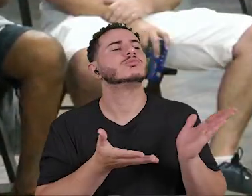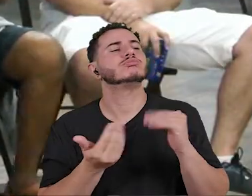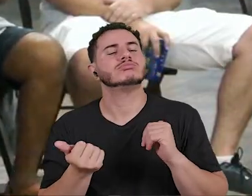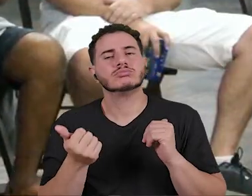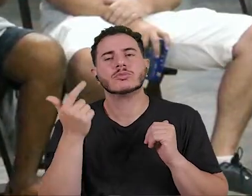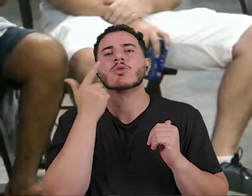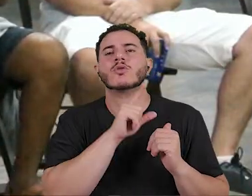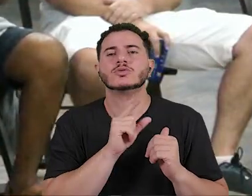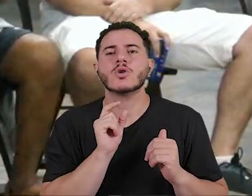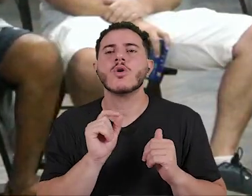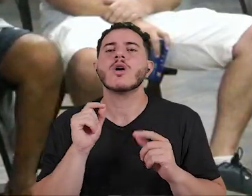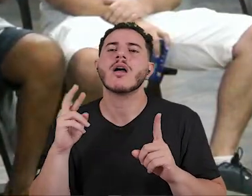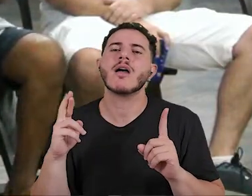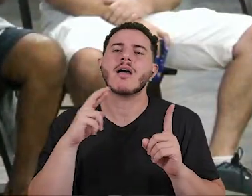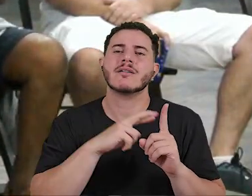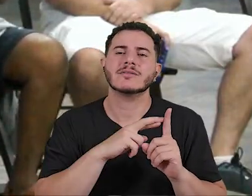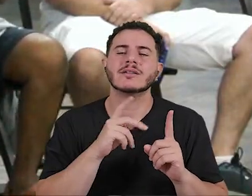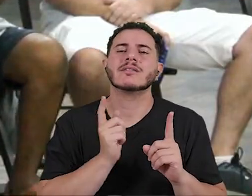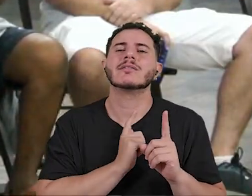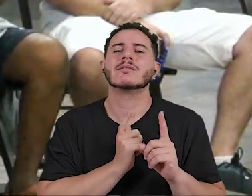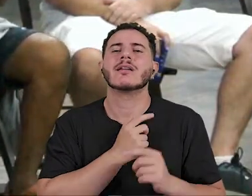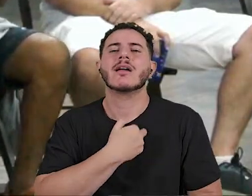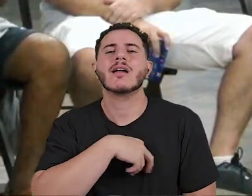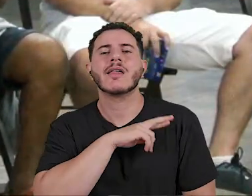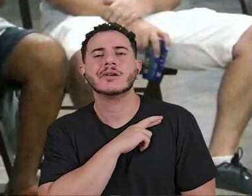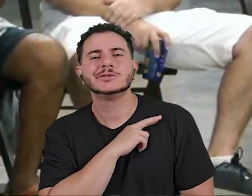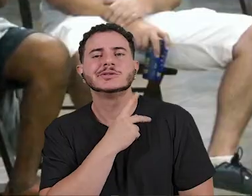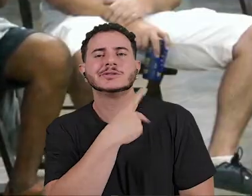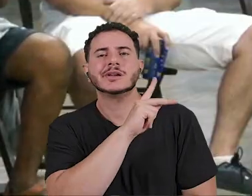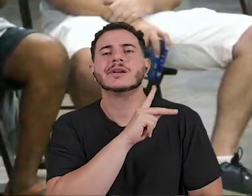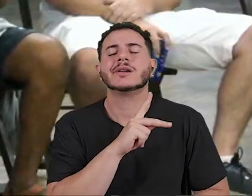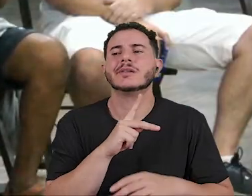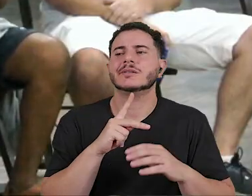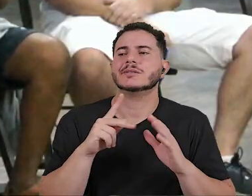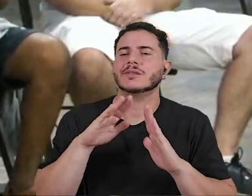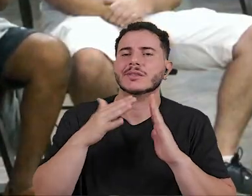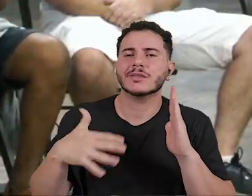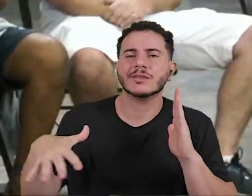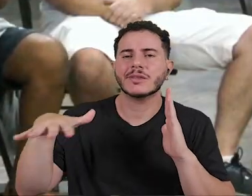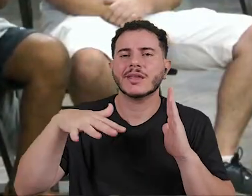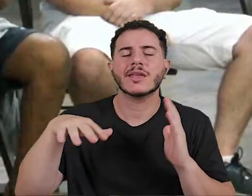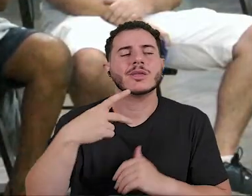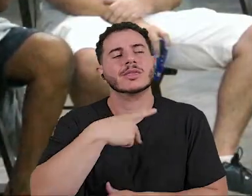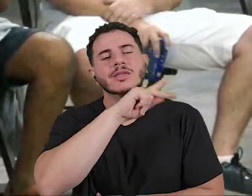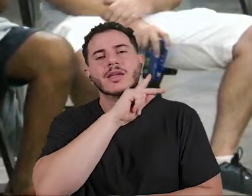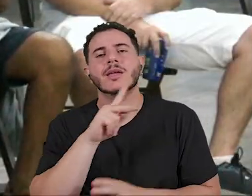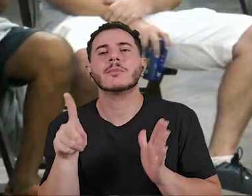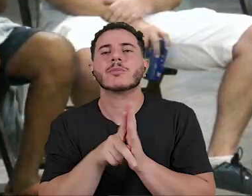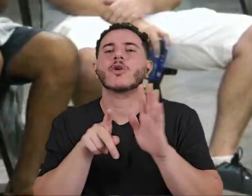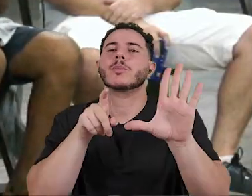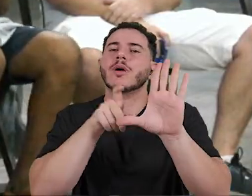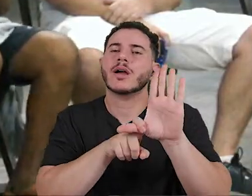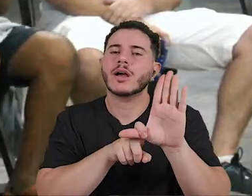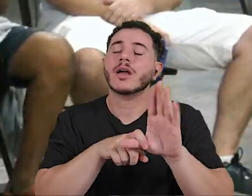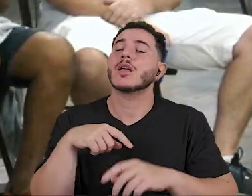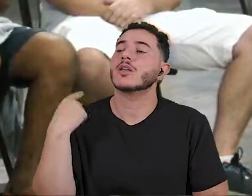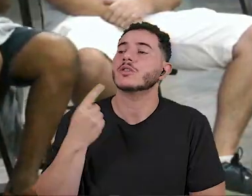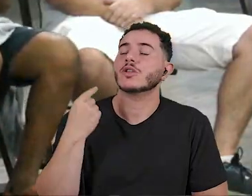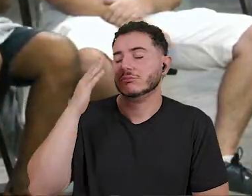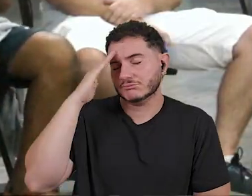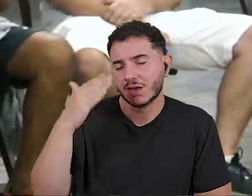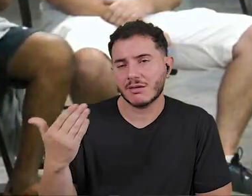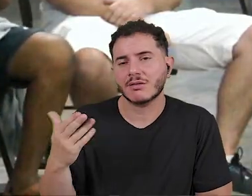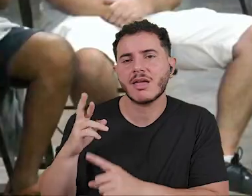o terreiro dele, porque é a nação Angola. A gente reverencia a nação nagô, eu, Mestre Walter, Nação Estrela Brilhante,